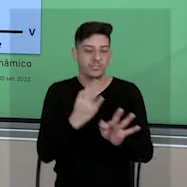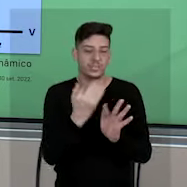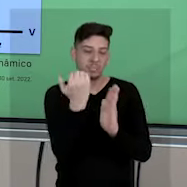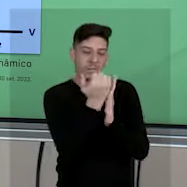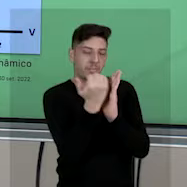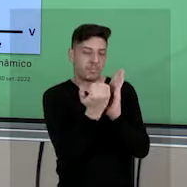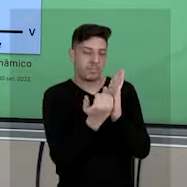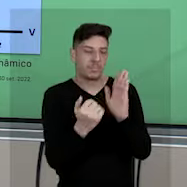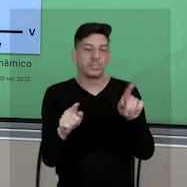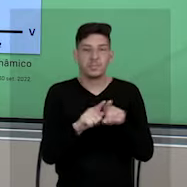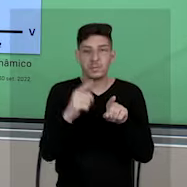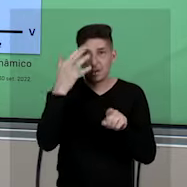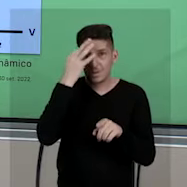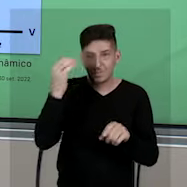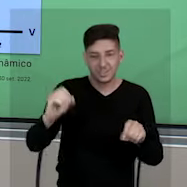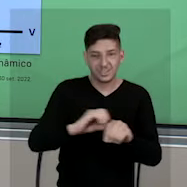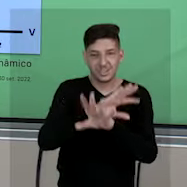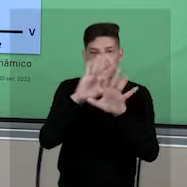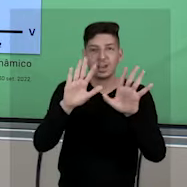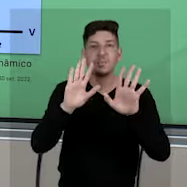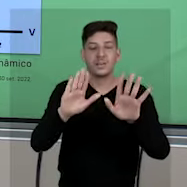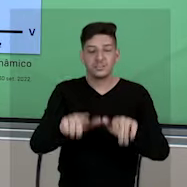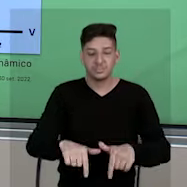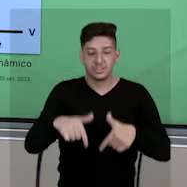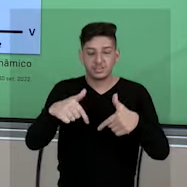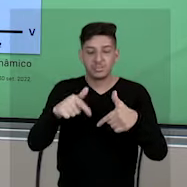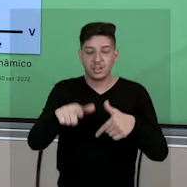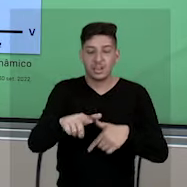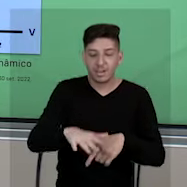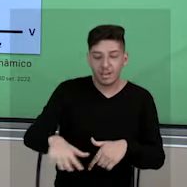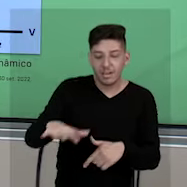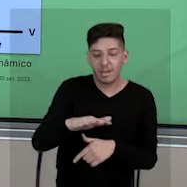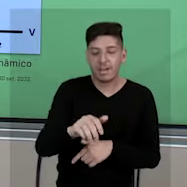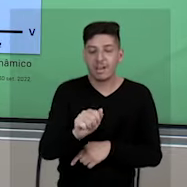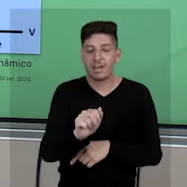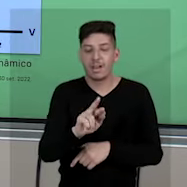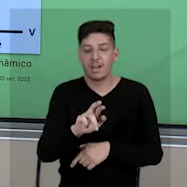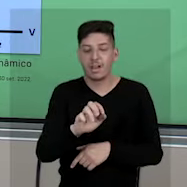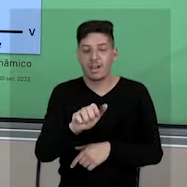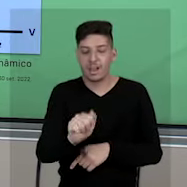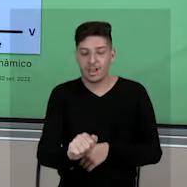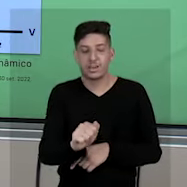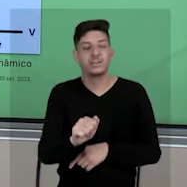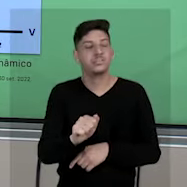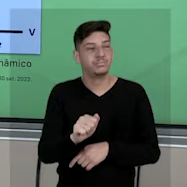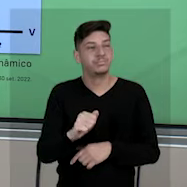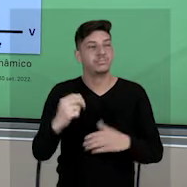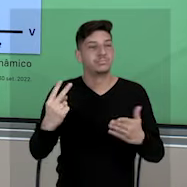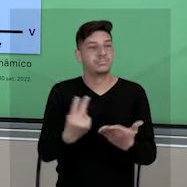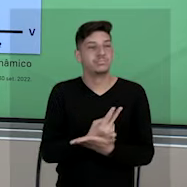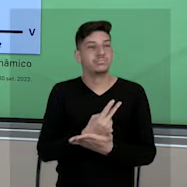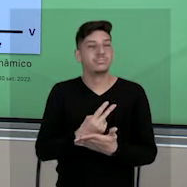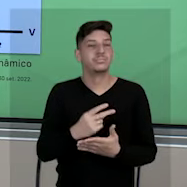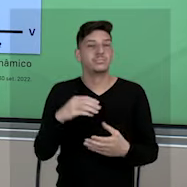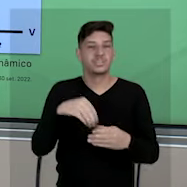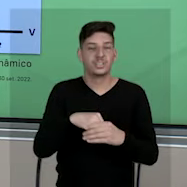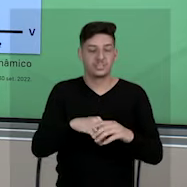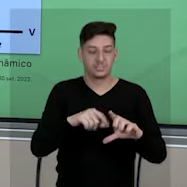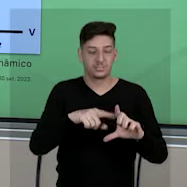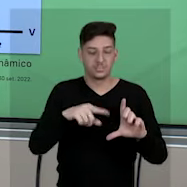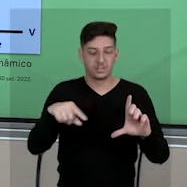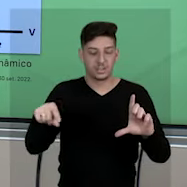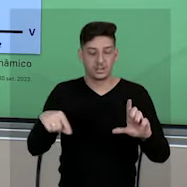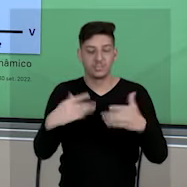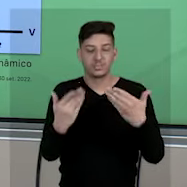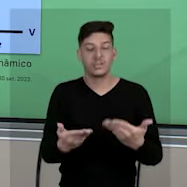com mais clareza, mas esse trabalho aqui é a área resultante que fica nesse gráfico.